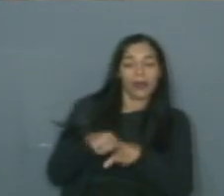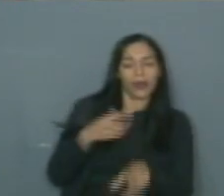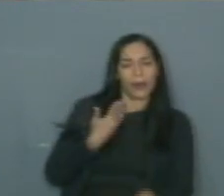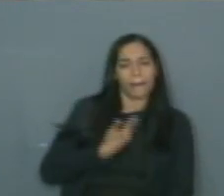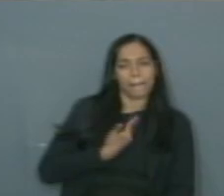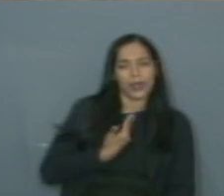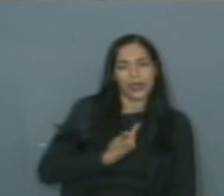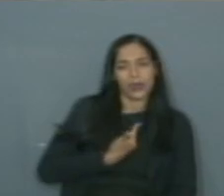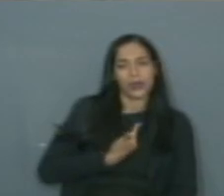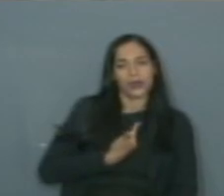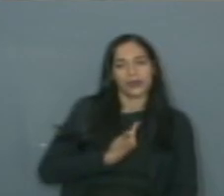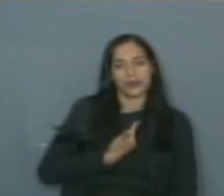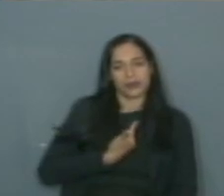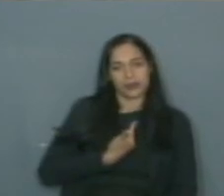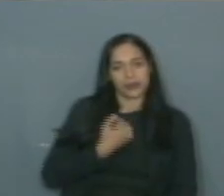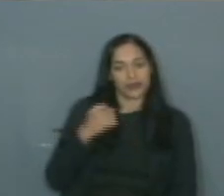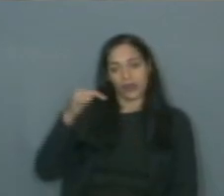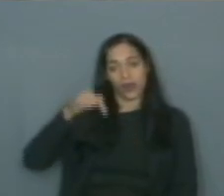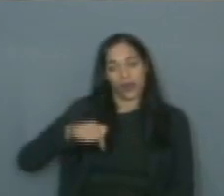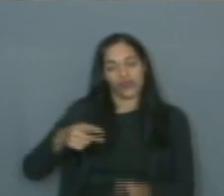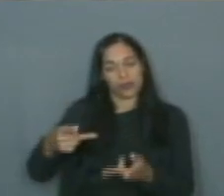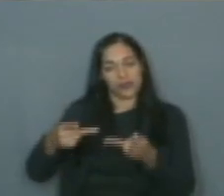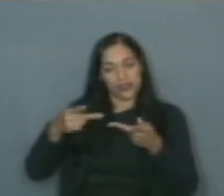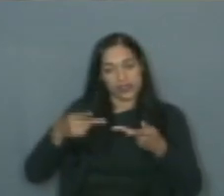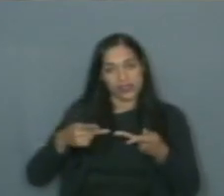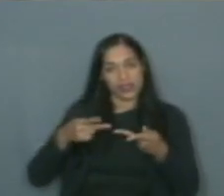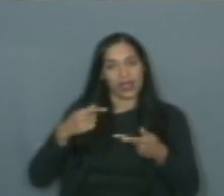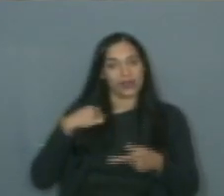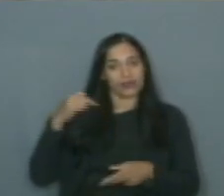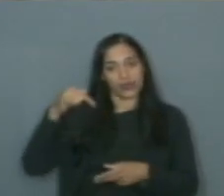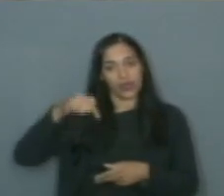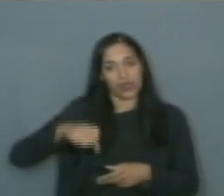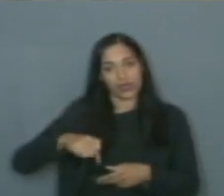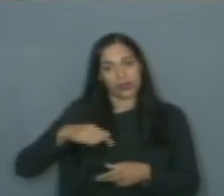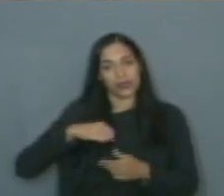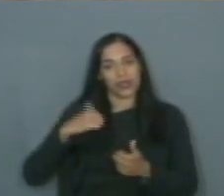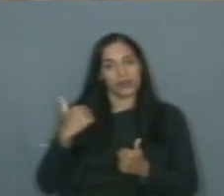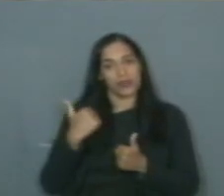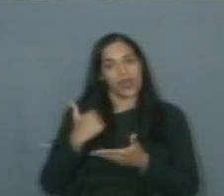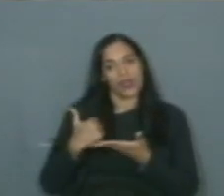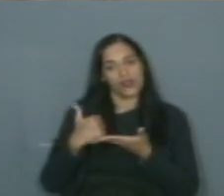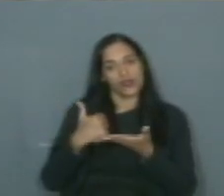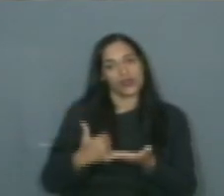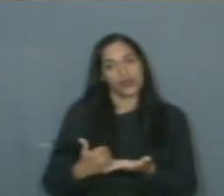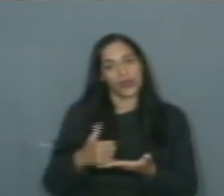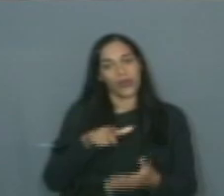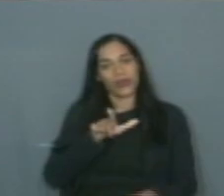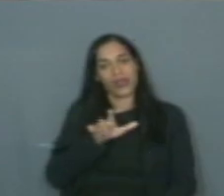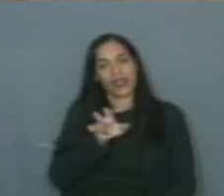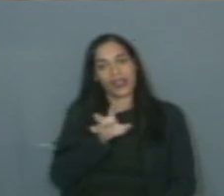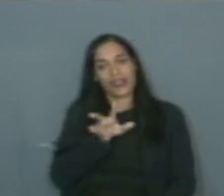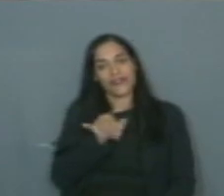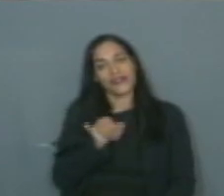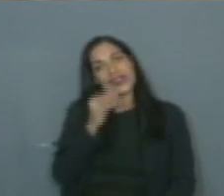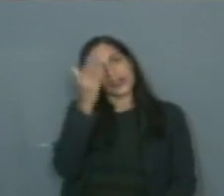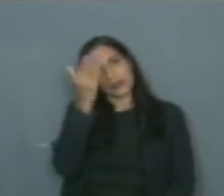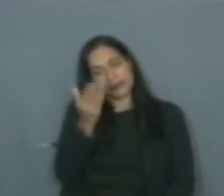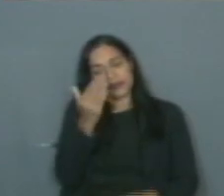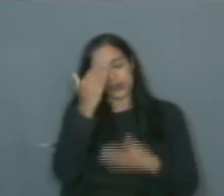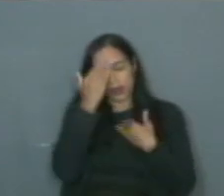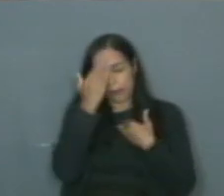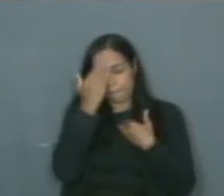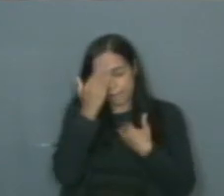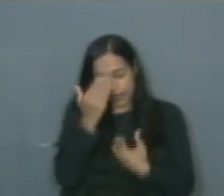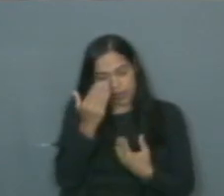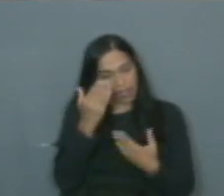amigo querido que veio hoje me visitar, que eu só estou aqui porque ele me ajudou muito, Levi. Obrigado por tudo, meu